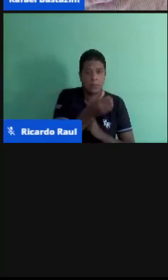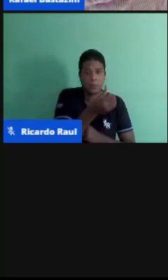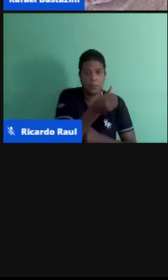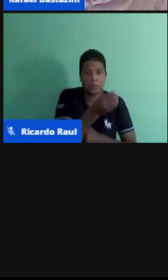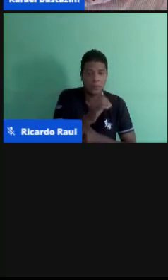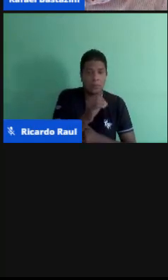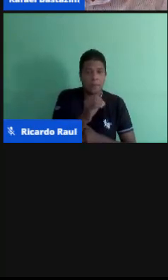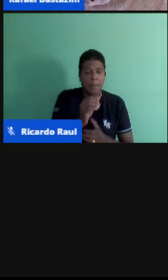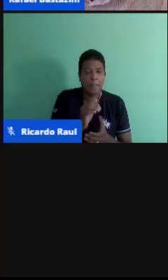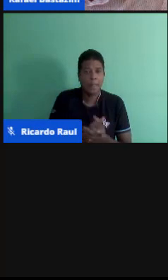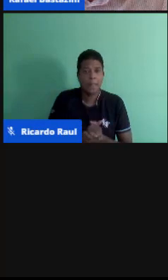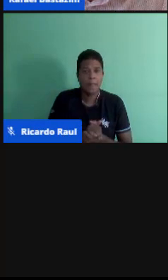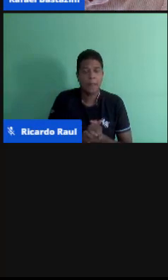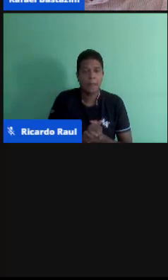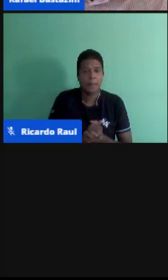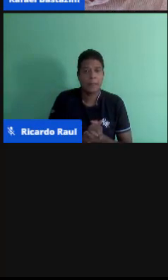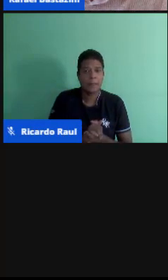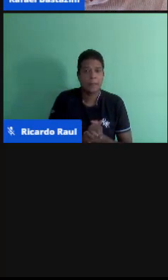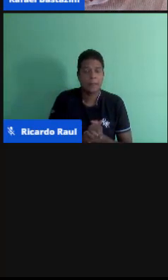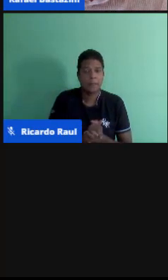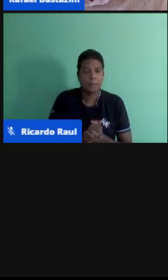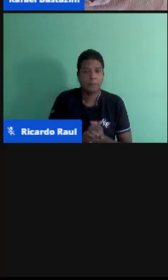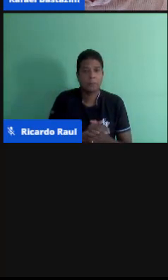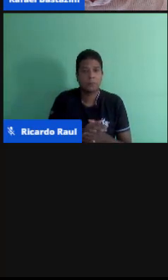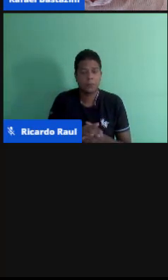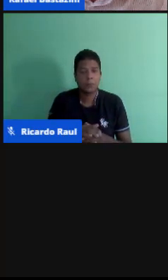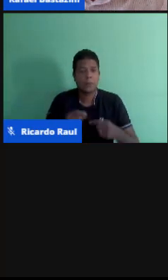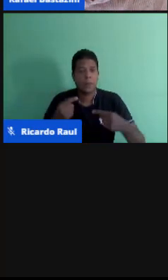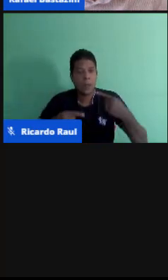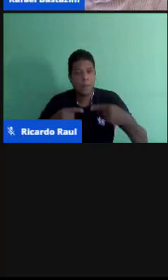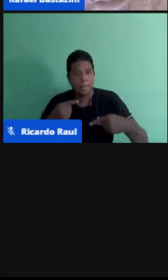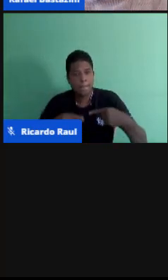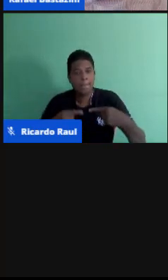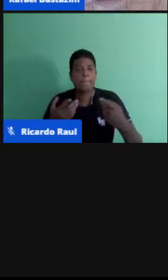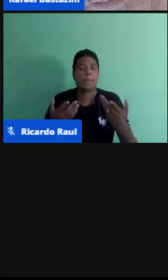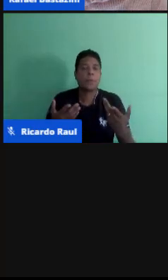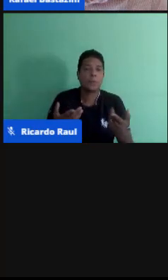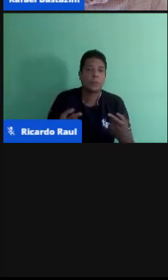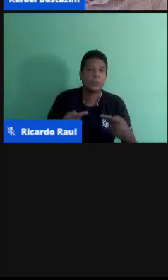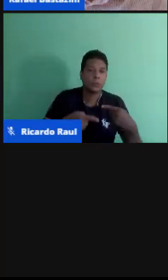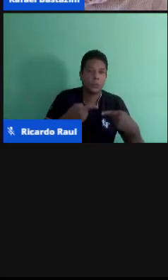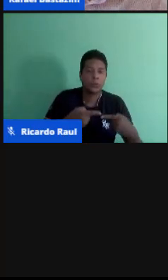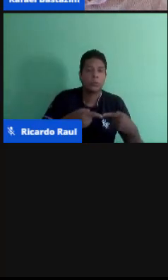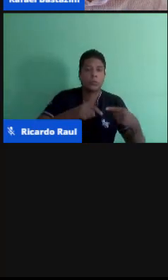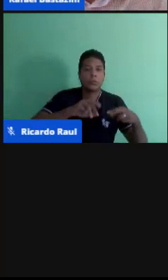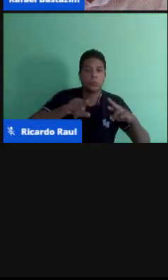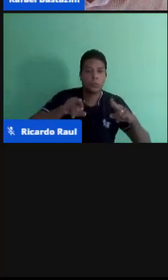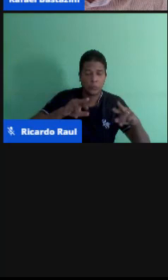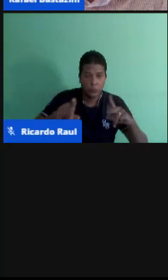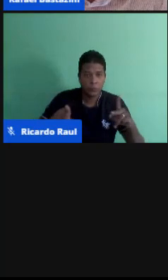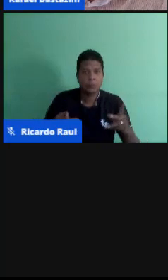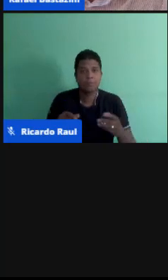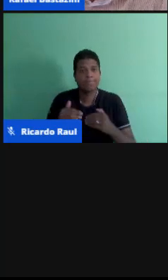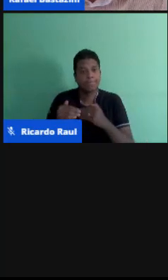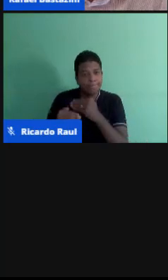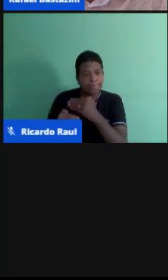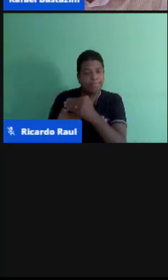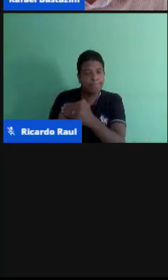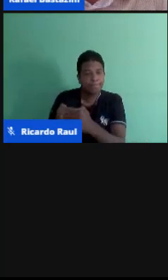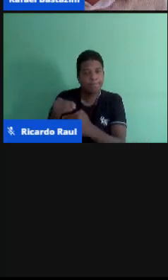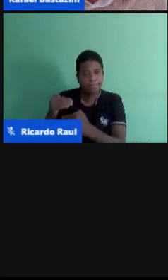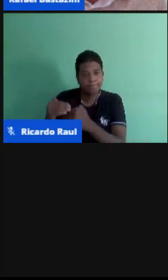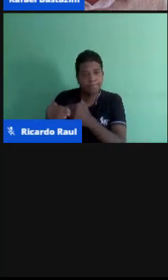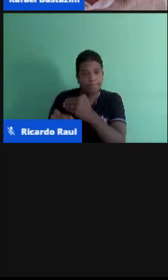influenciou, sobretudo por meio de políticas estatais, políticas creditícias, influenciou no processo